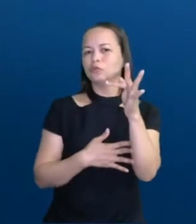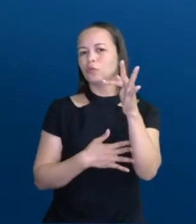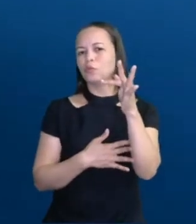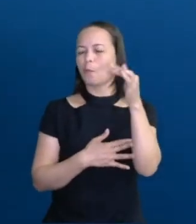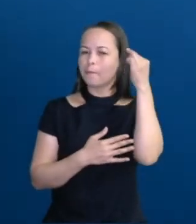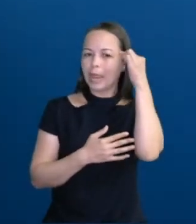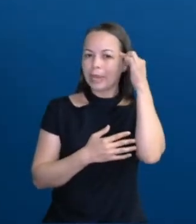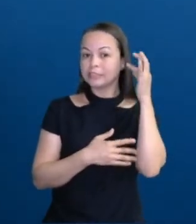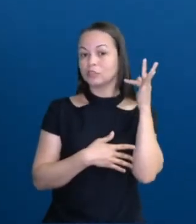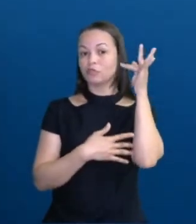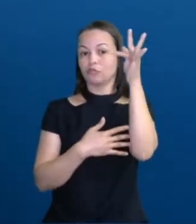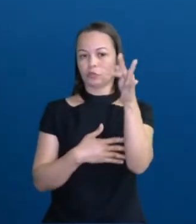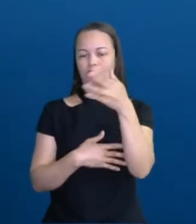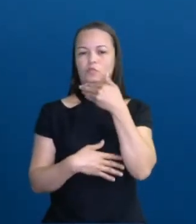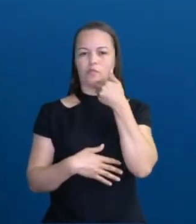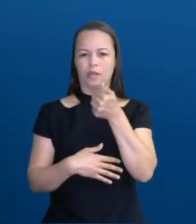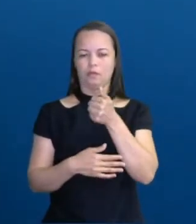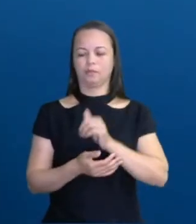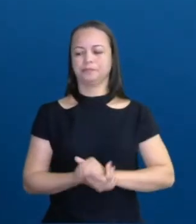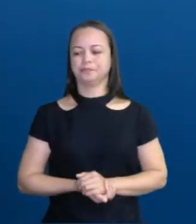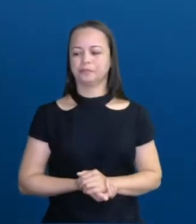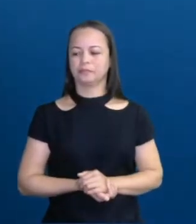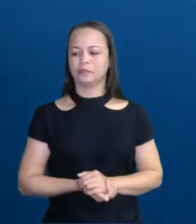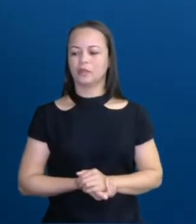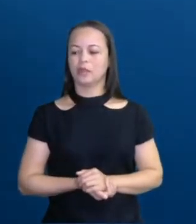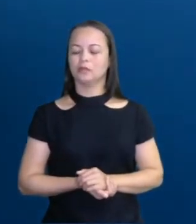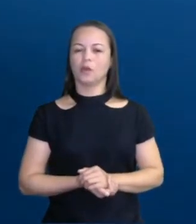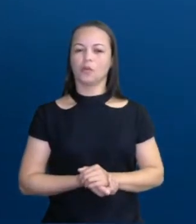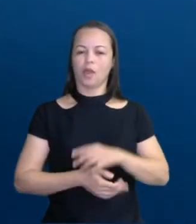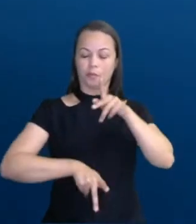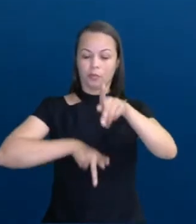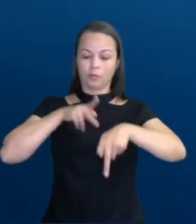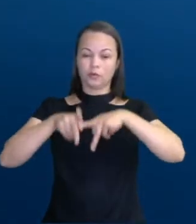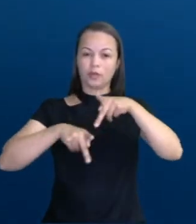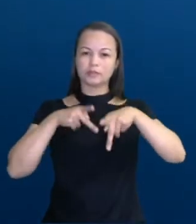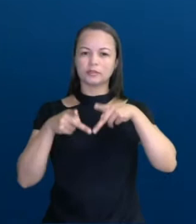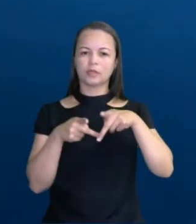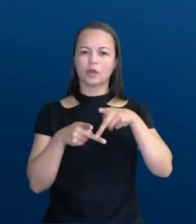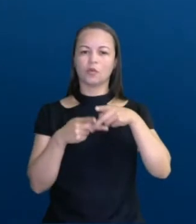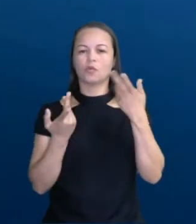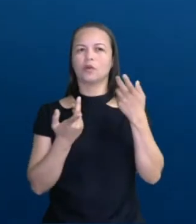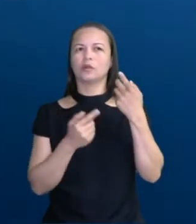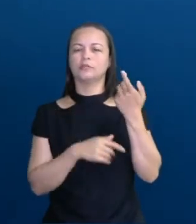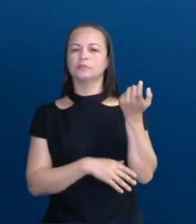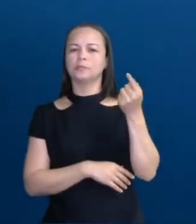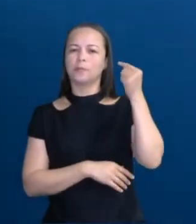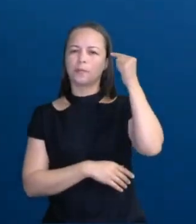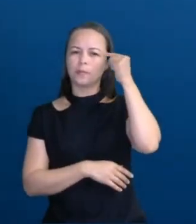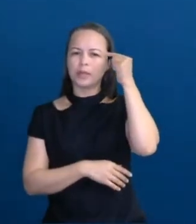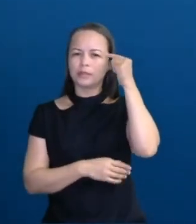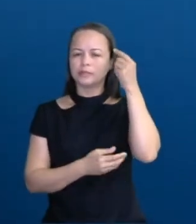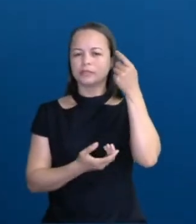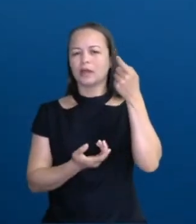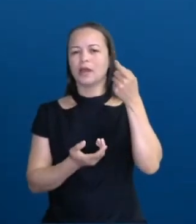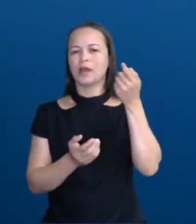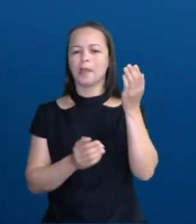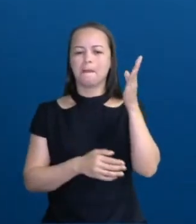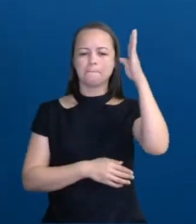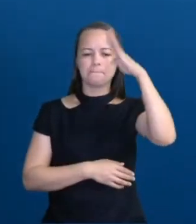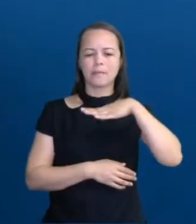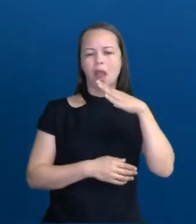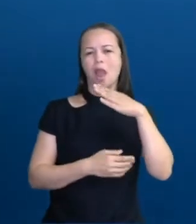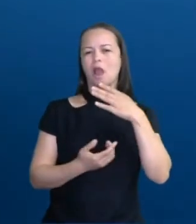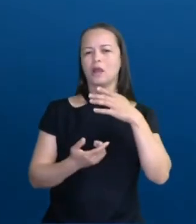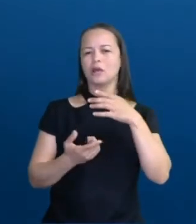melhor vamos outras frases a população aspira a mais empregos Ou seja a